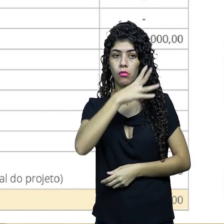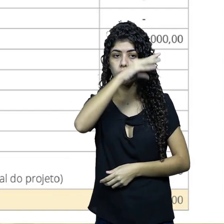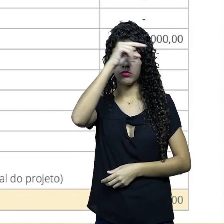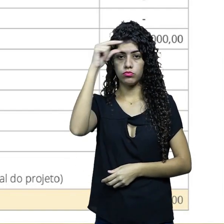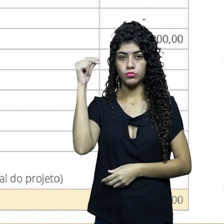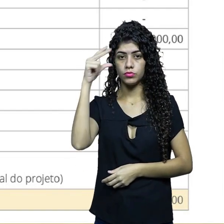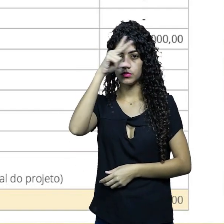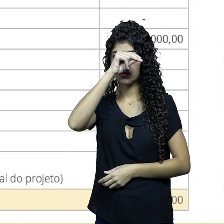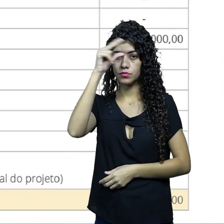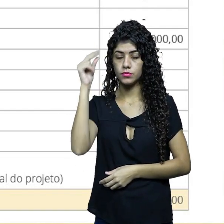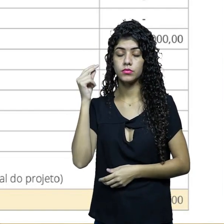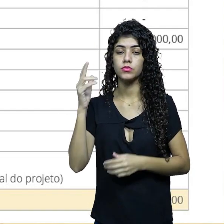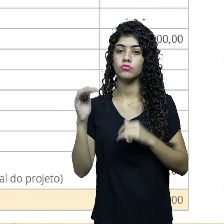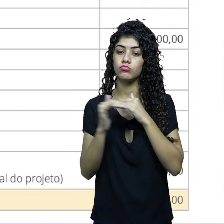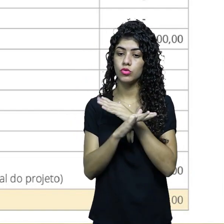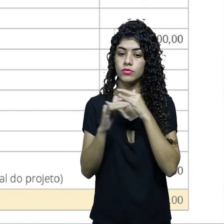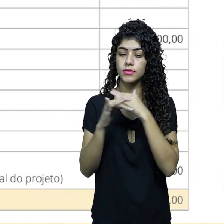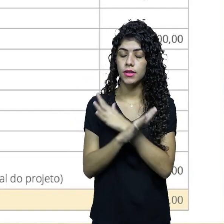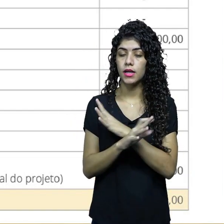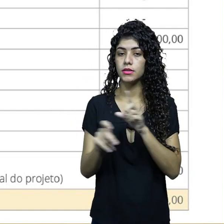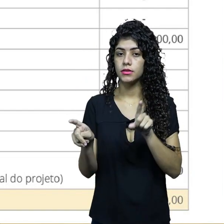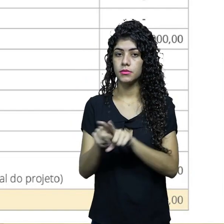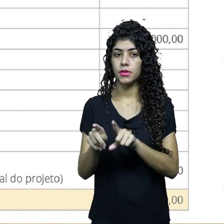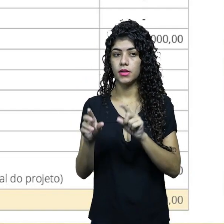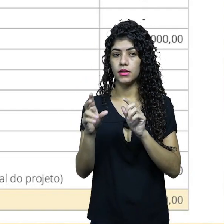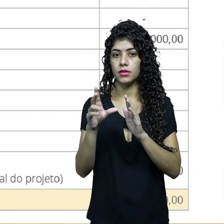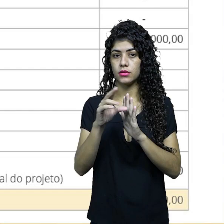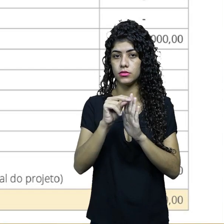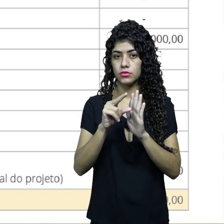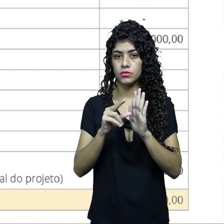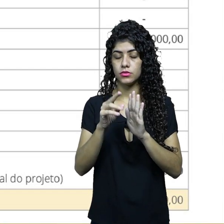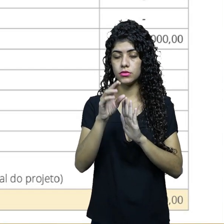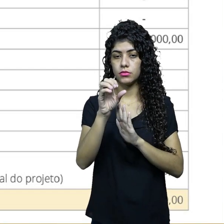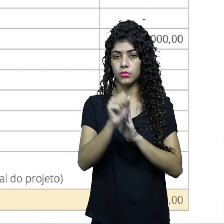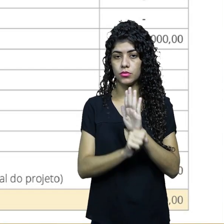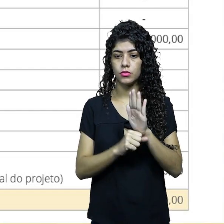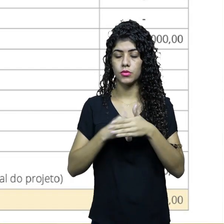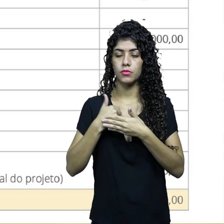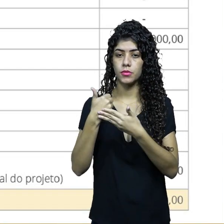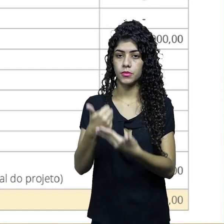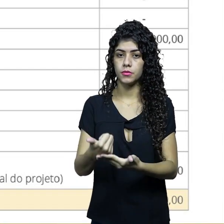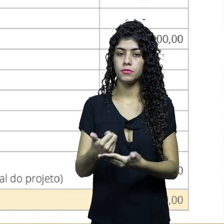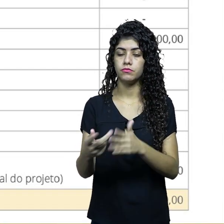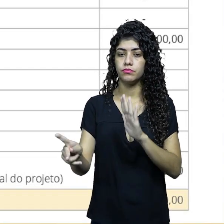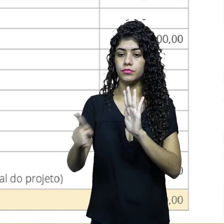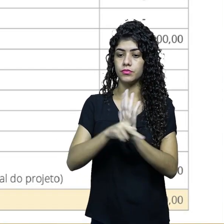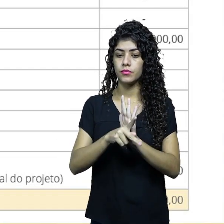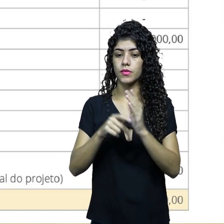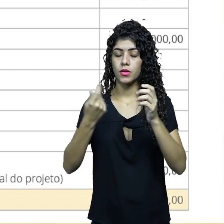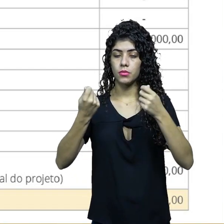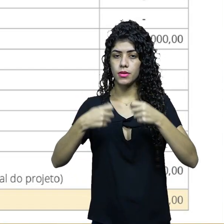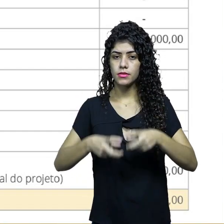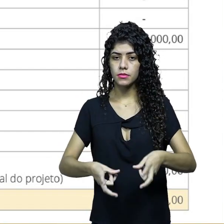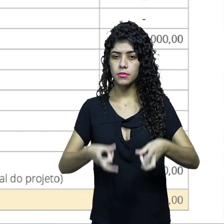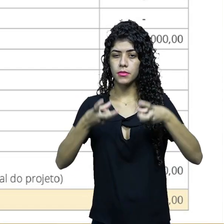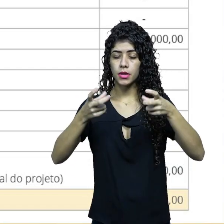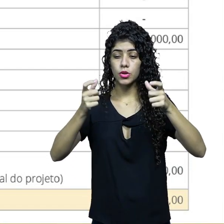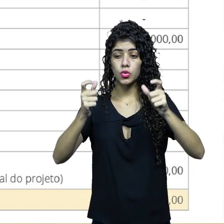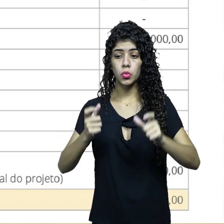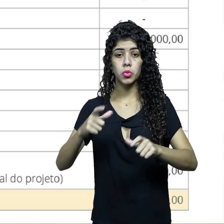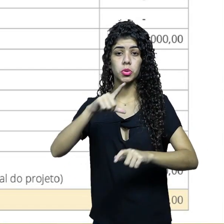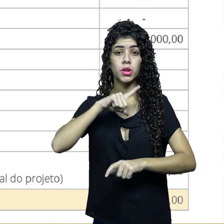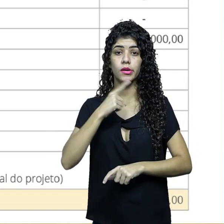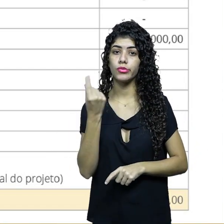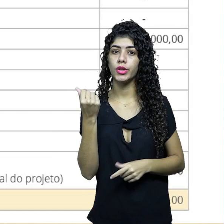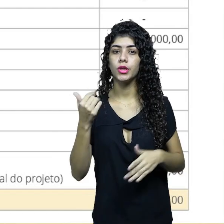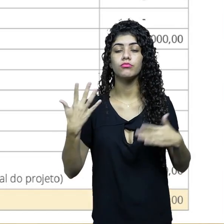ou outras fontes, inclusive recursos próprios. Esse é um plano de financiamento que eu preciso identificar de onde está